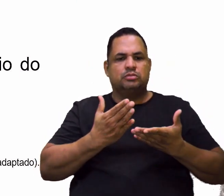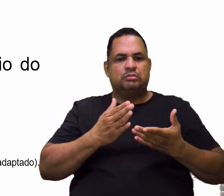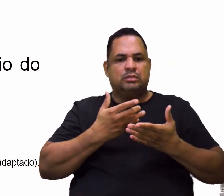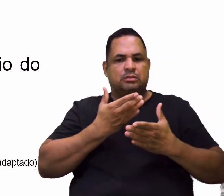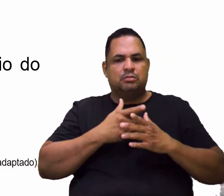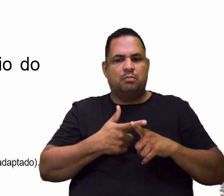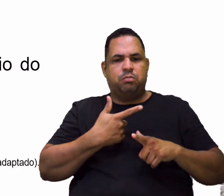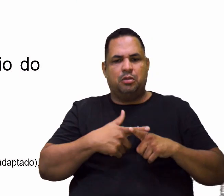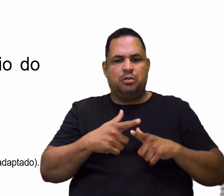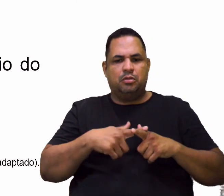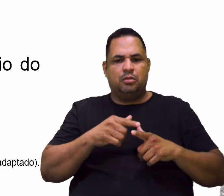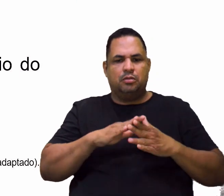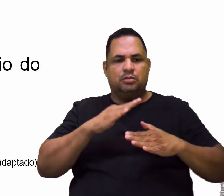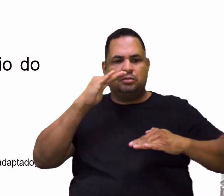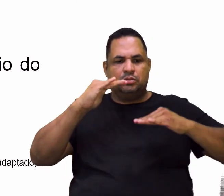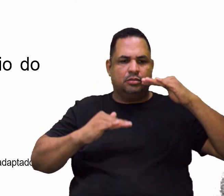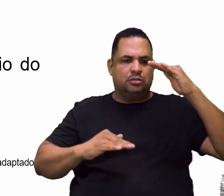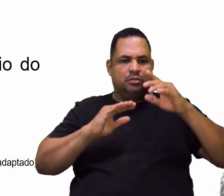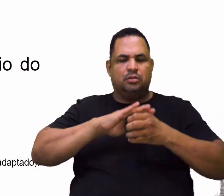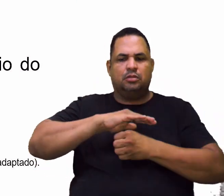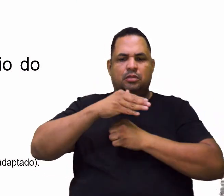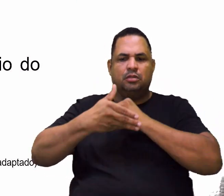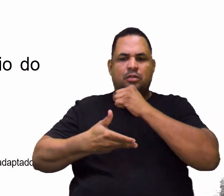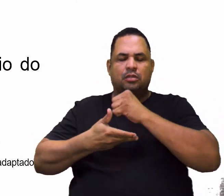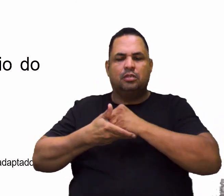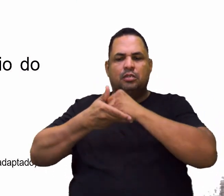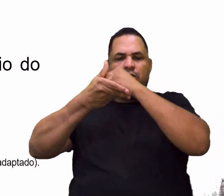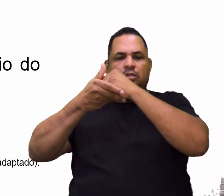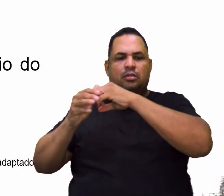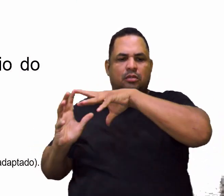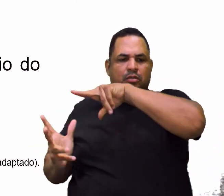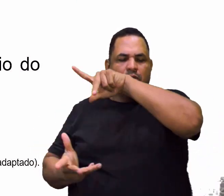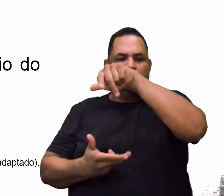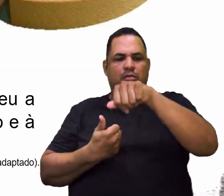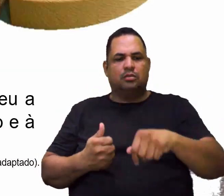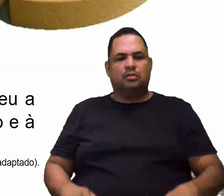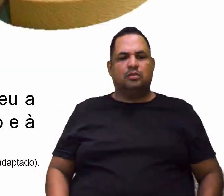desequilíbrio. Tudo isso se coloca em risco o destino do planeta, né?